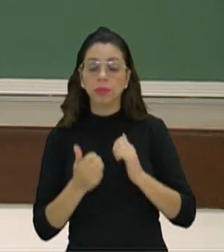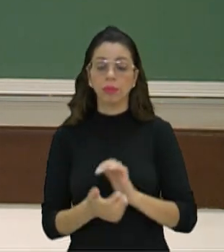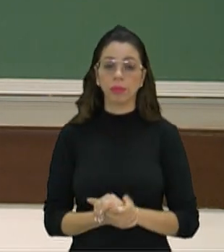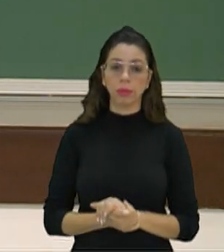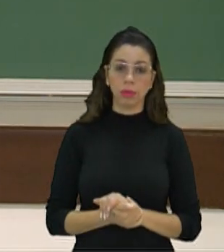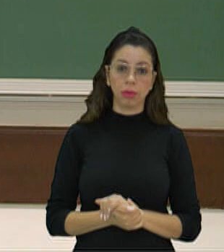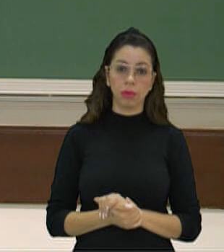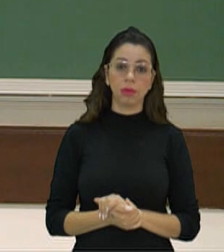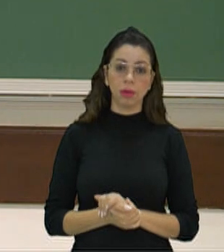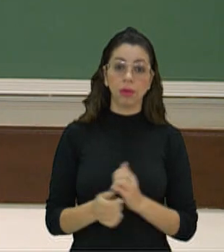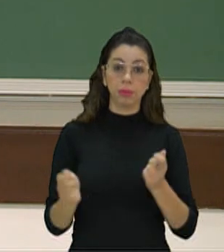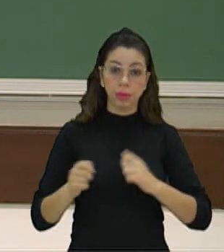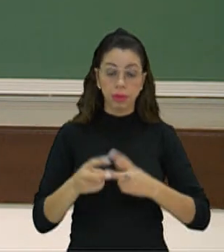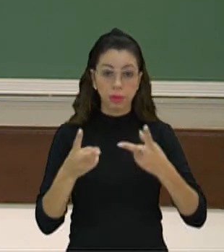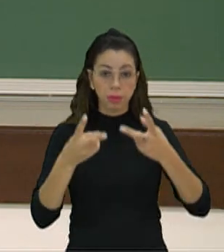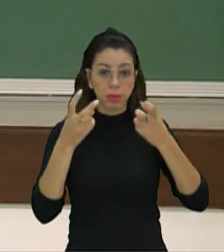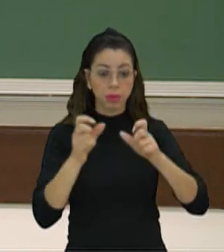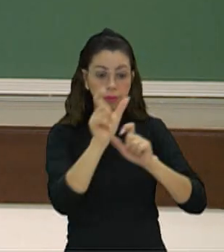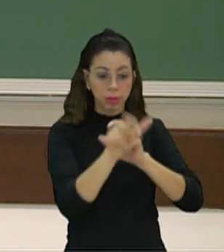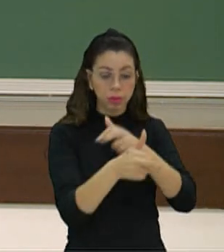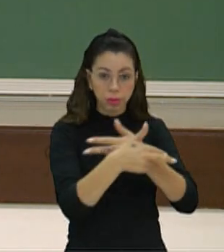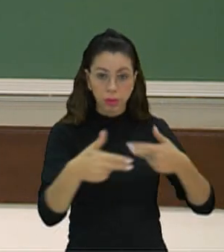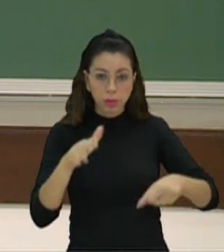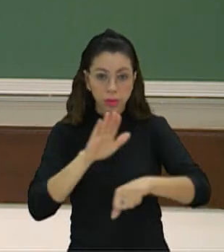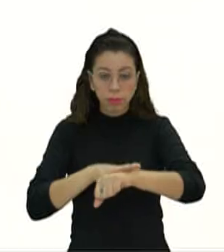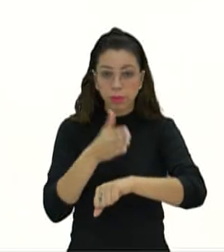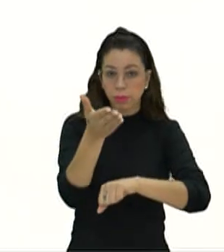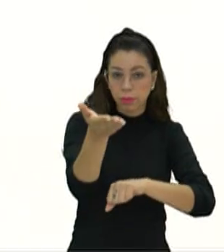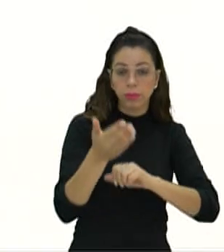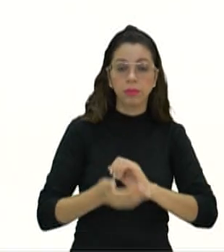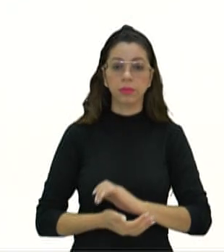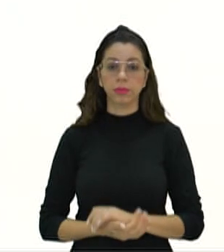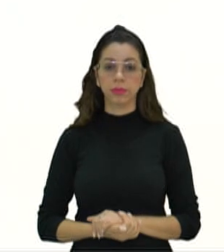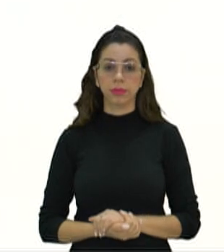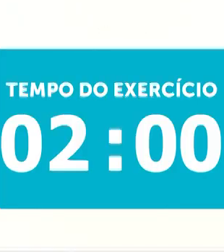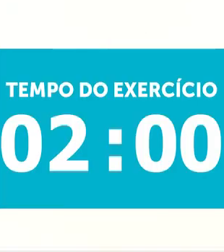ver qual é a melhor alternativa de resposta. Bora lá, um tempinho para vocês.